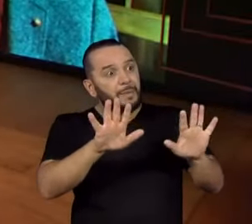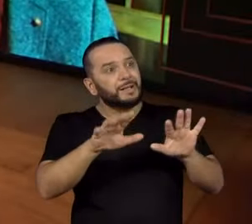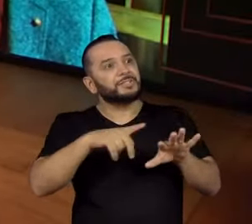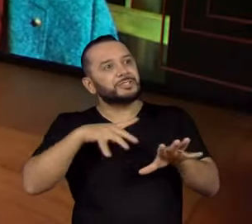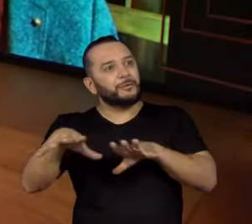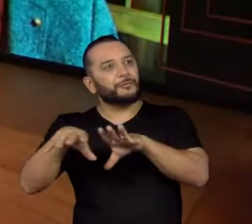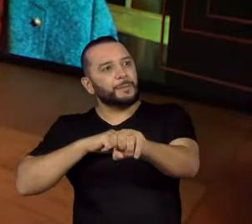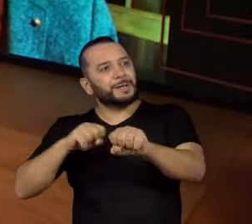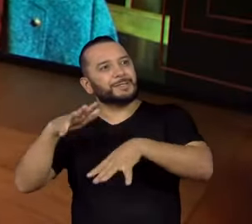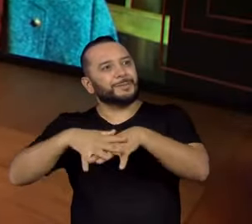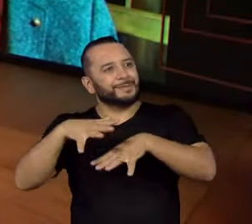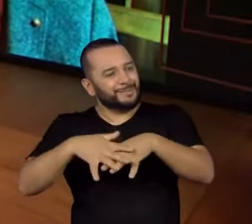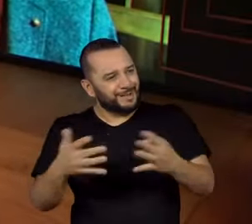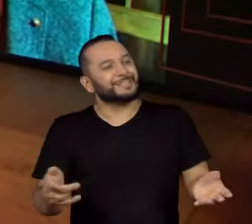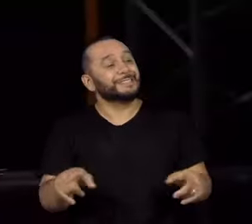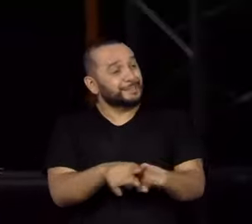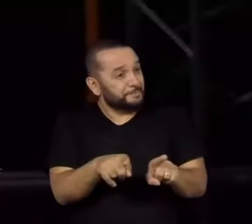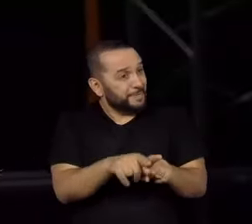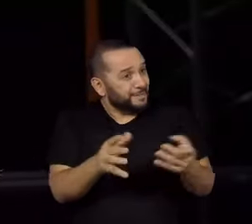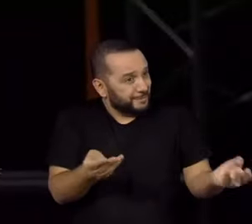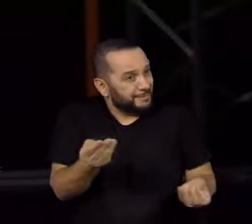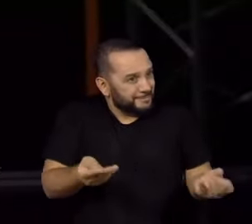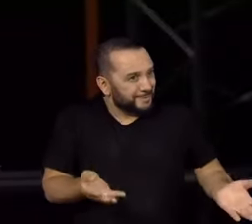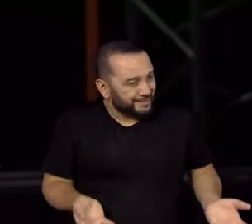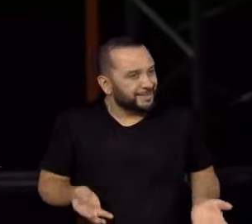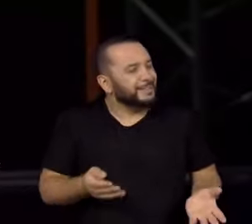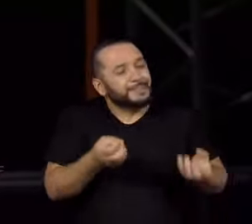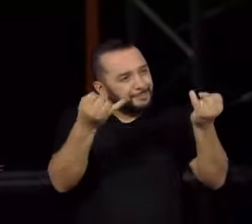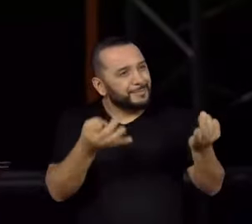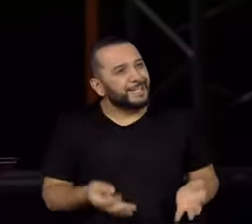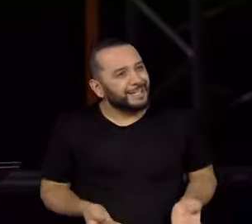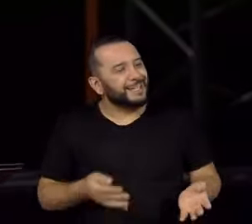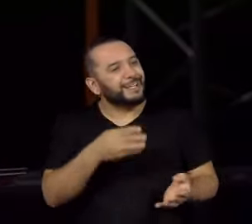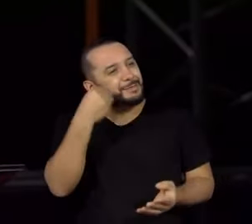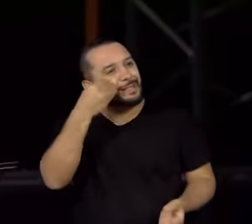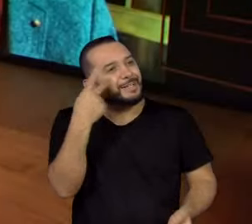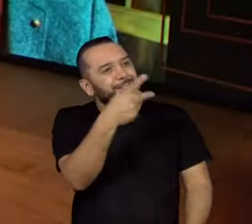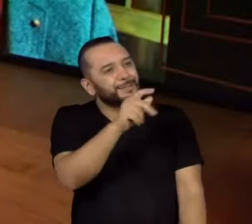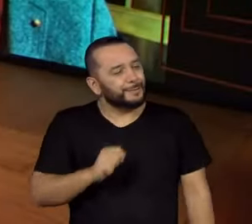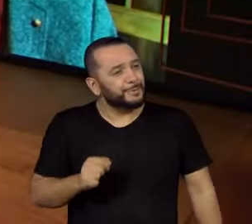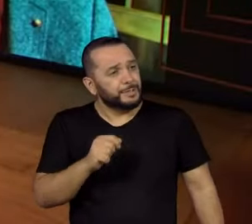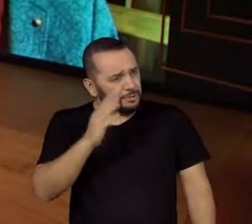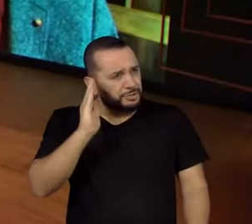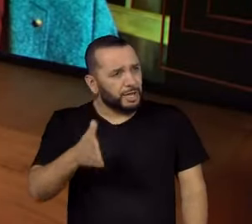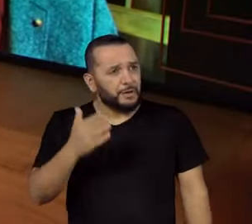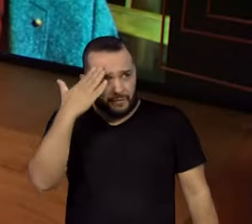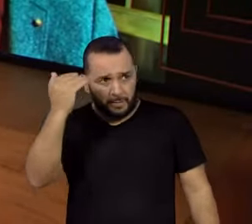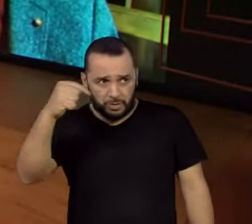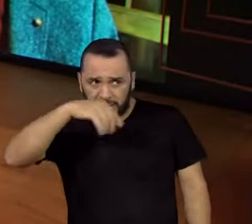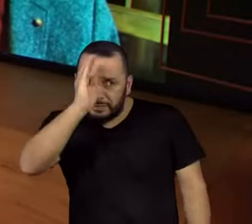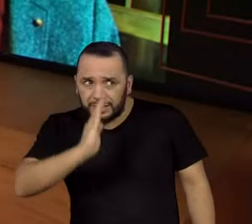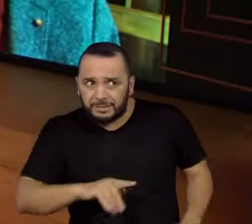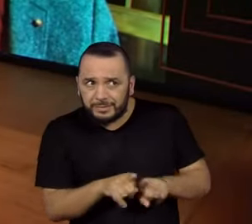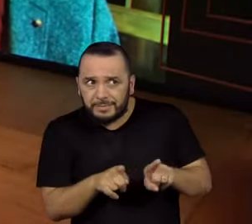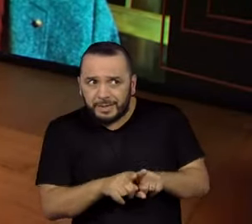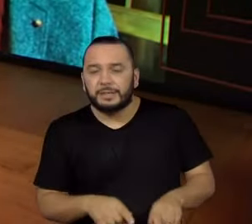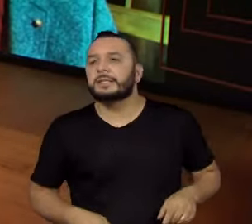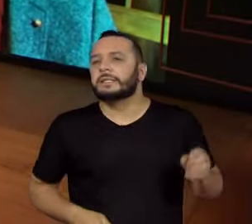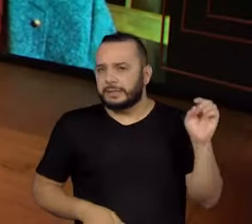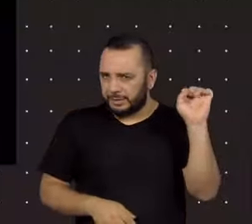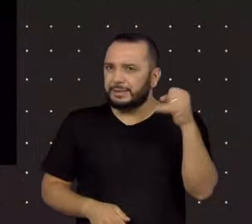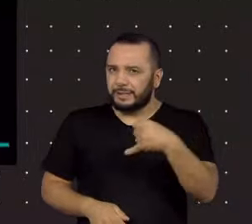música atonal, do decafônica, eletroacústica. Fala um pouquinho desses caras. Eles já eram conhecidos aqui no Brasil?